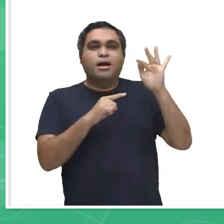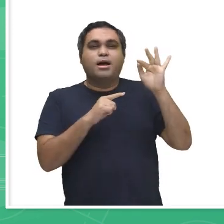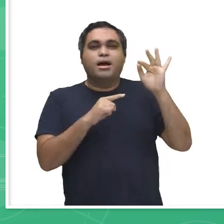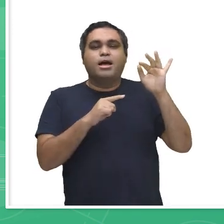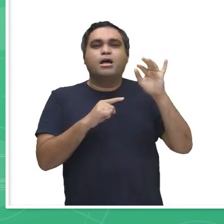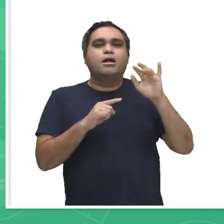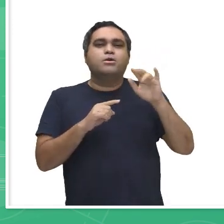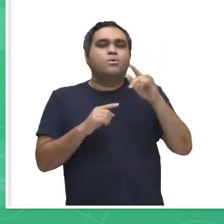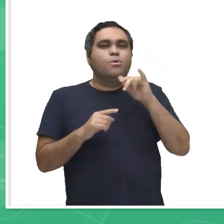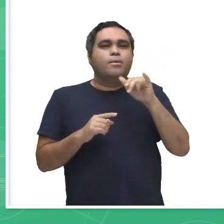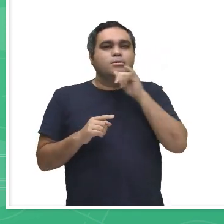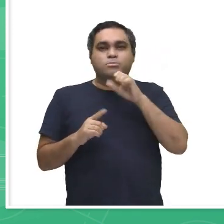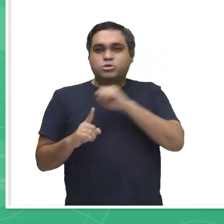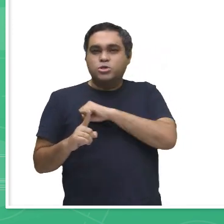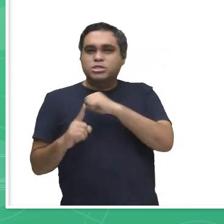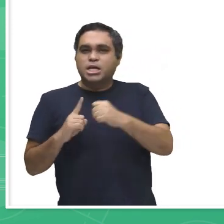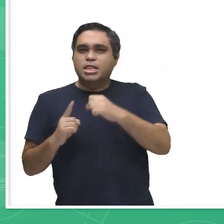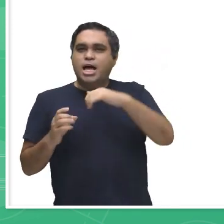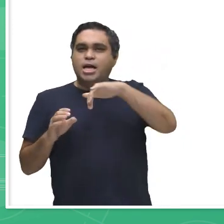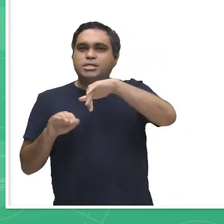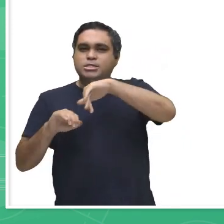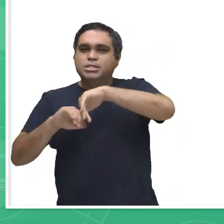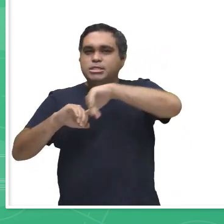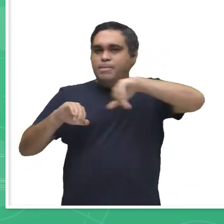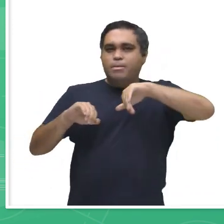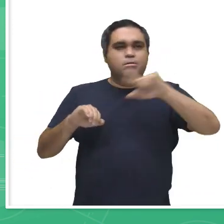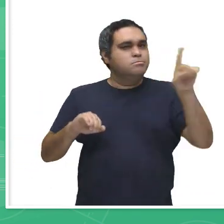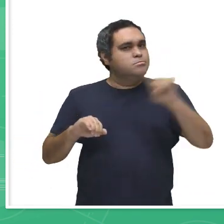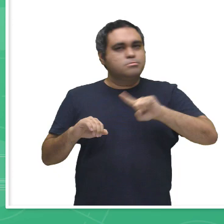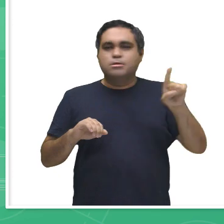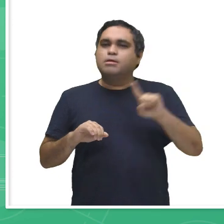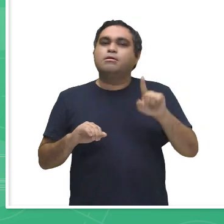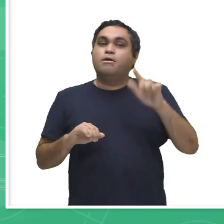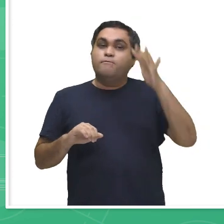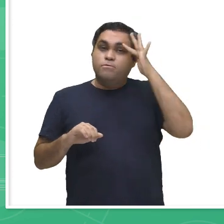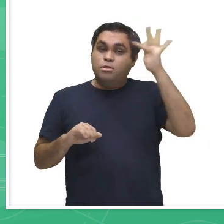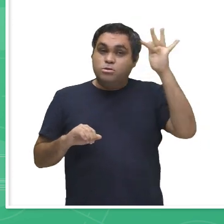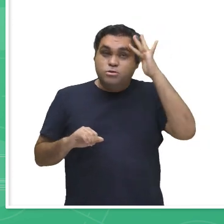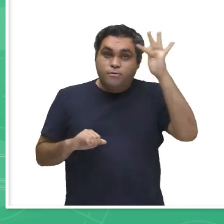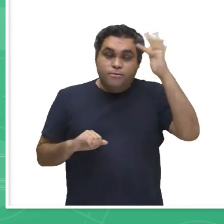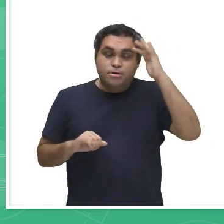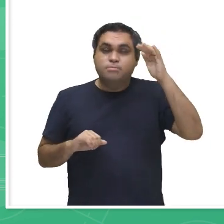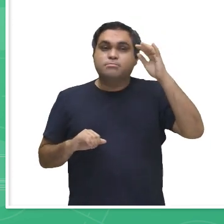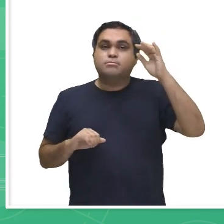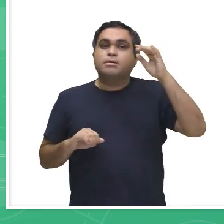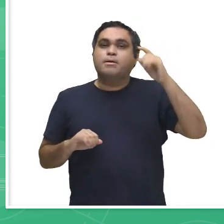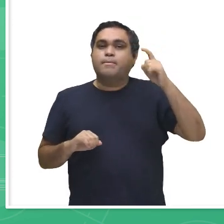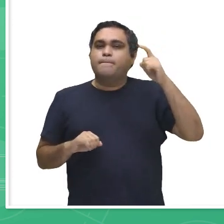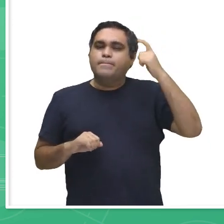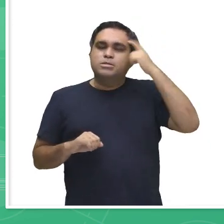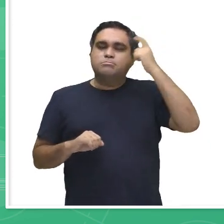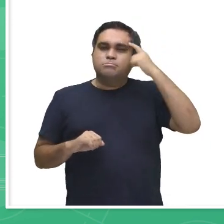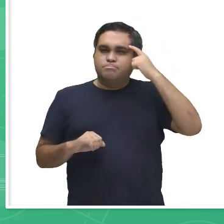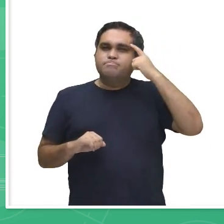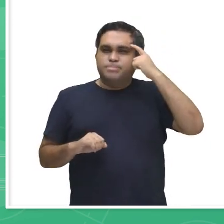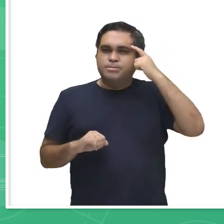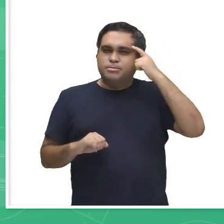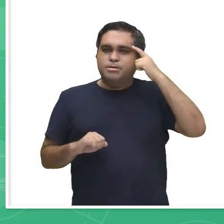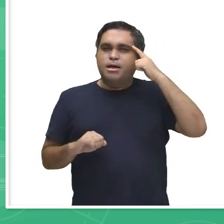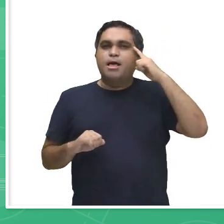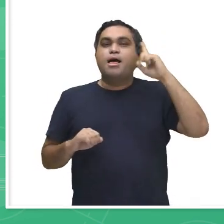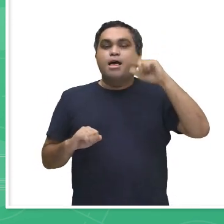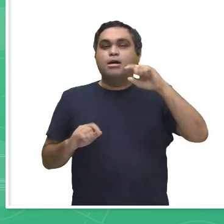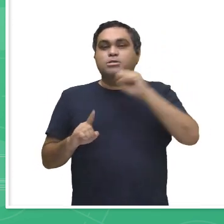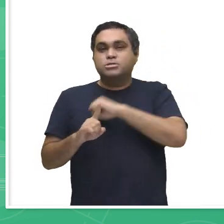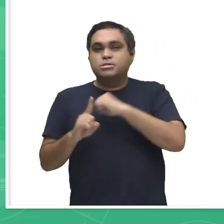paralela à sociedade, muito pelo contrário, o pensamento filosófico, em alguns momentos, ele vai se misturar